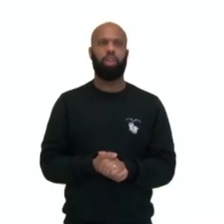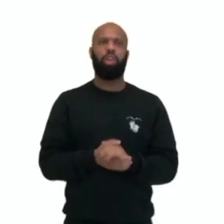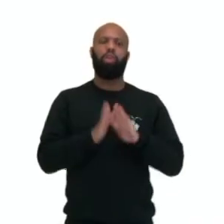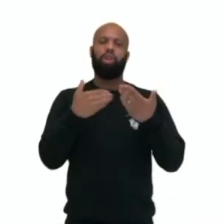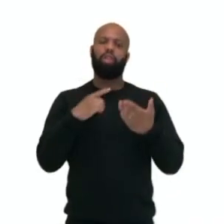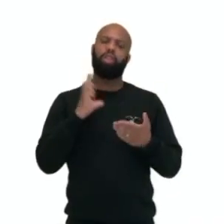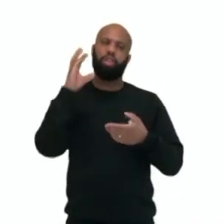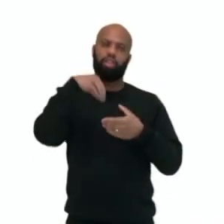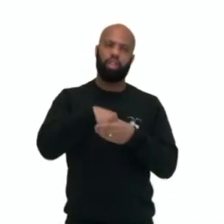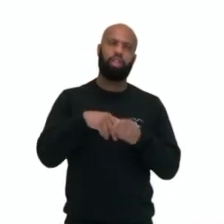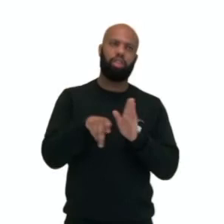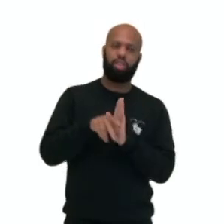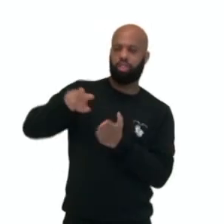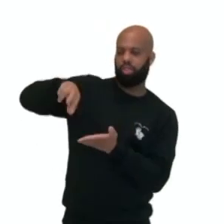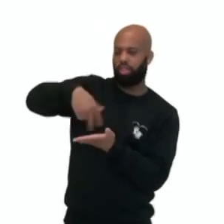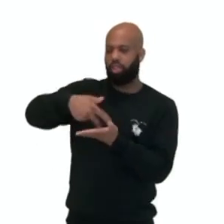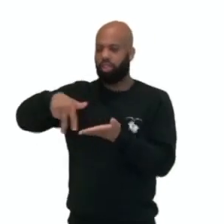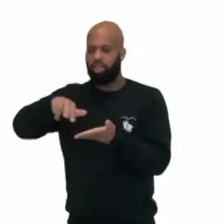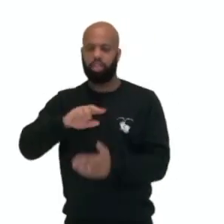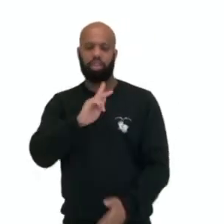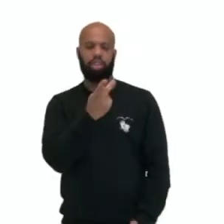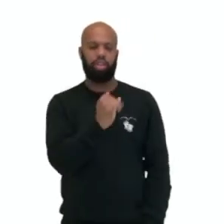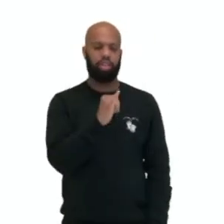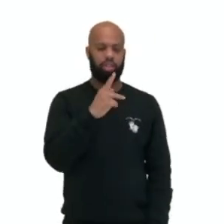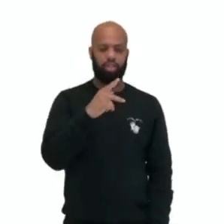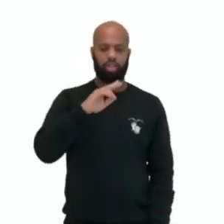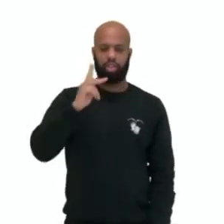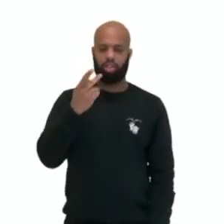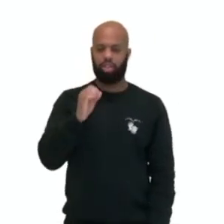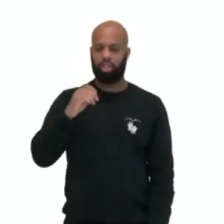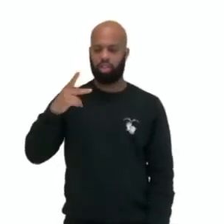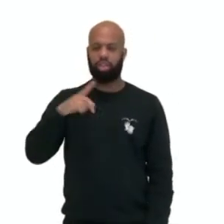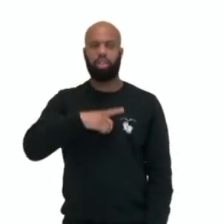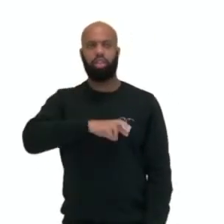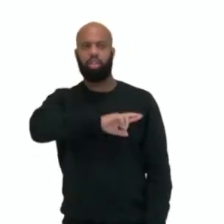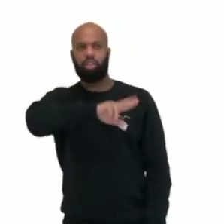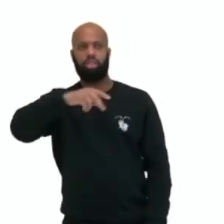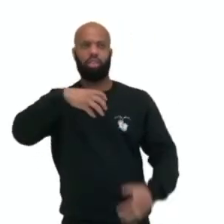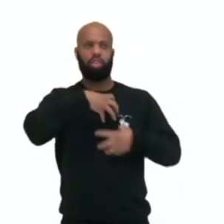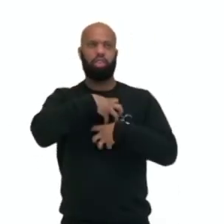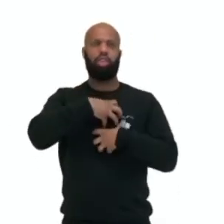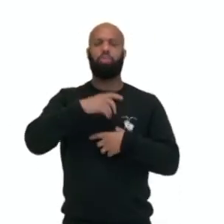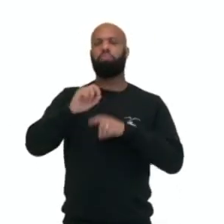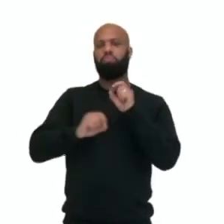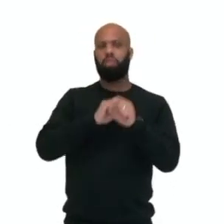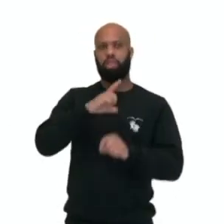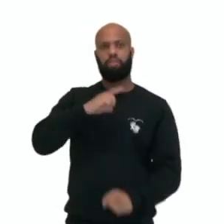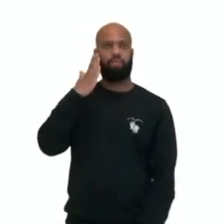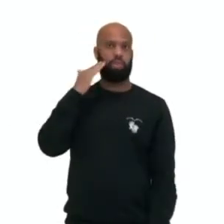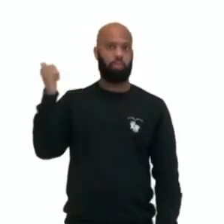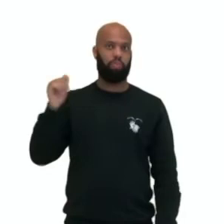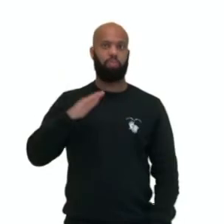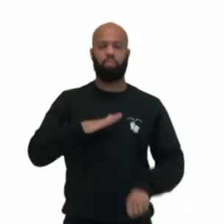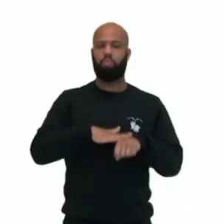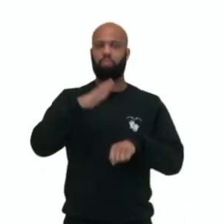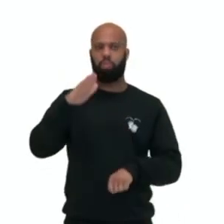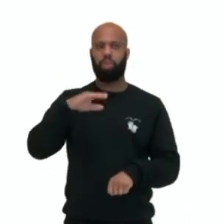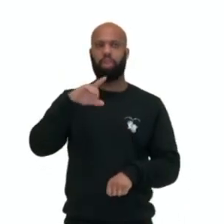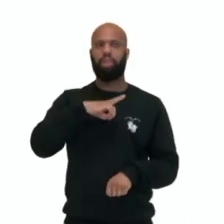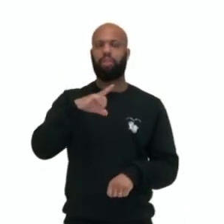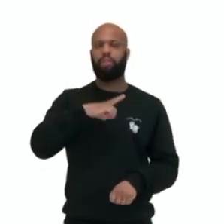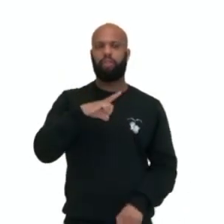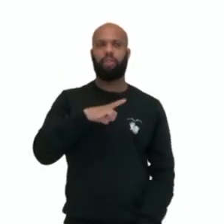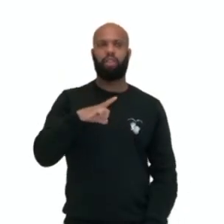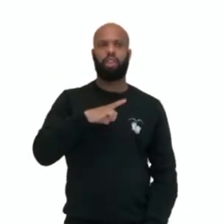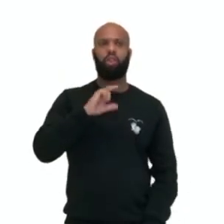Dentro da dança hip hop existem vários estilos, a começar pelo clássico breakdance, o estilo mais puro desse